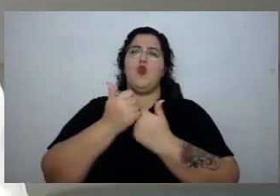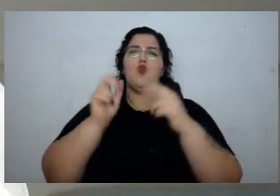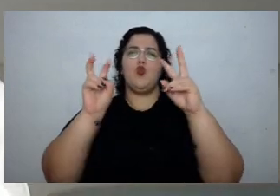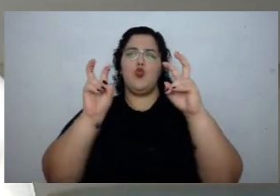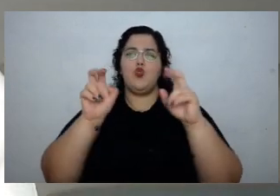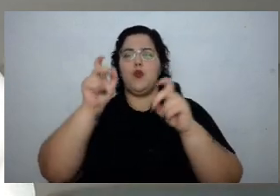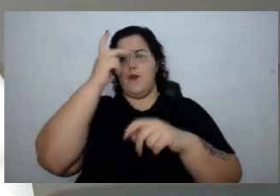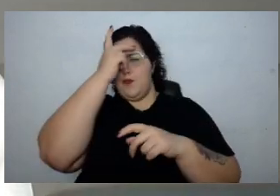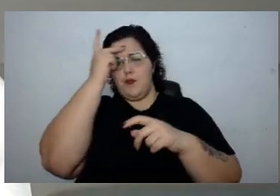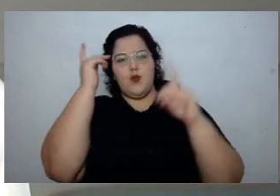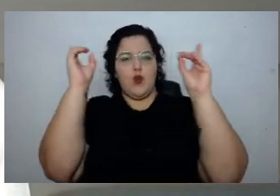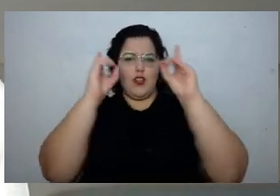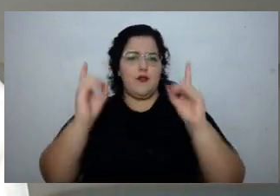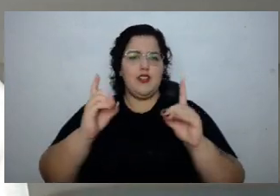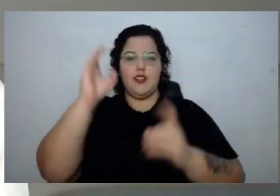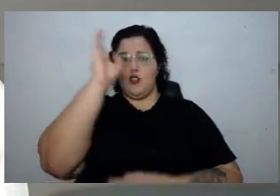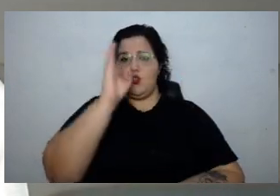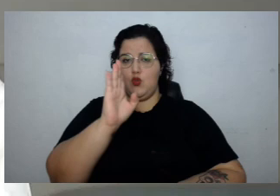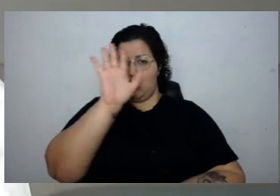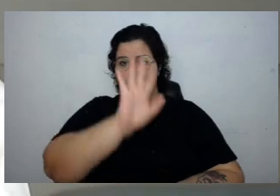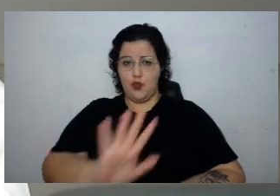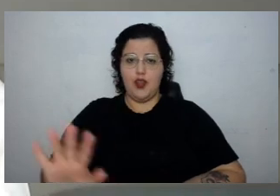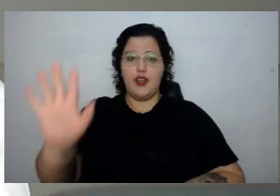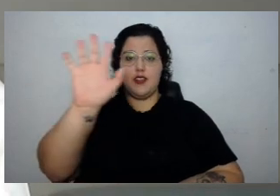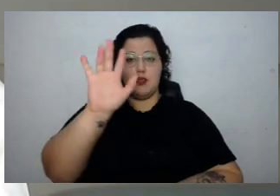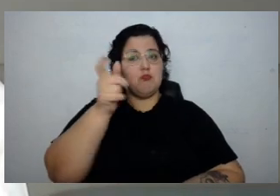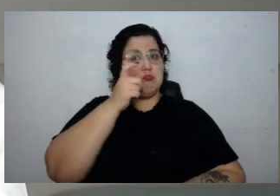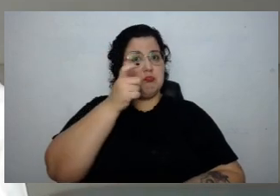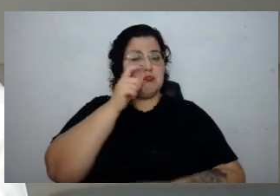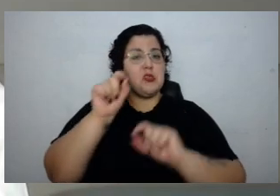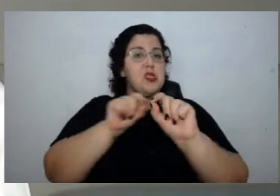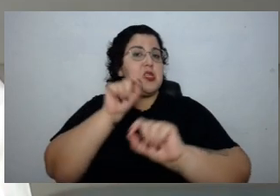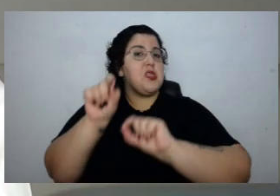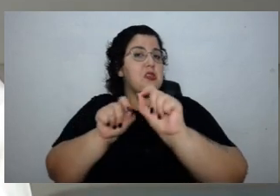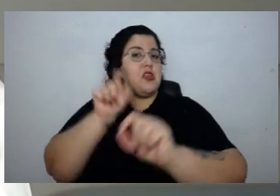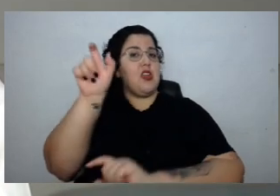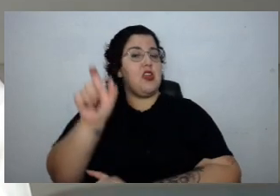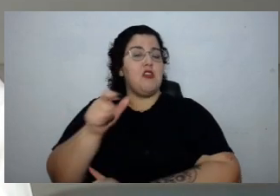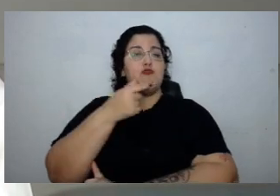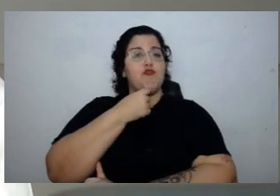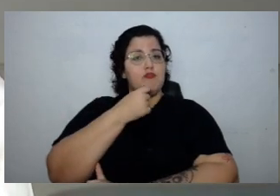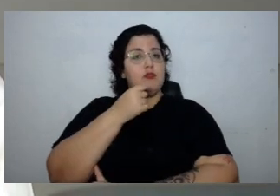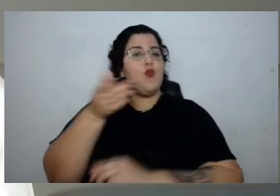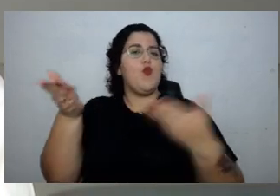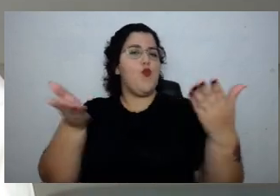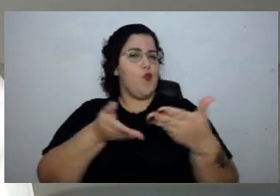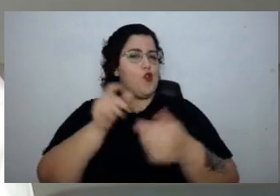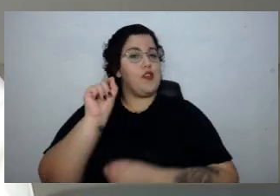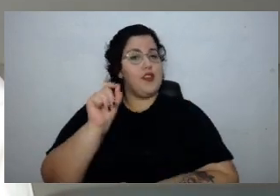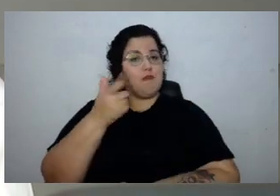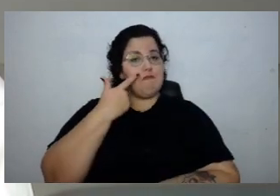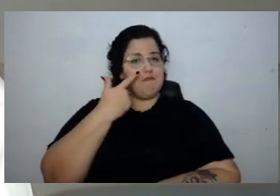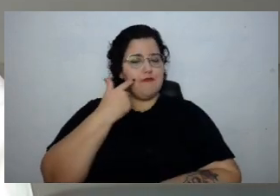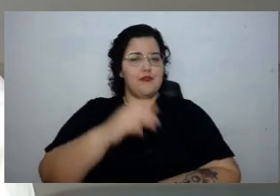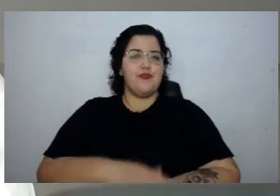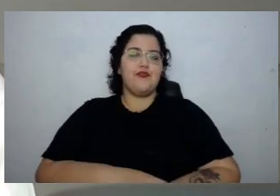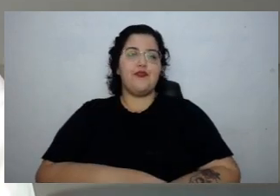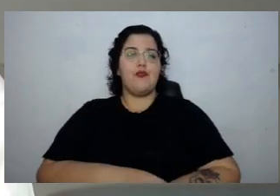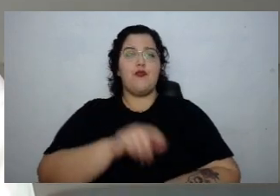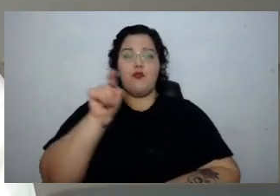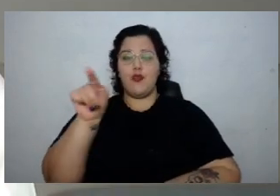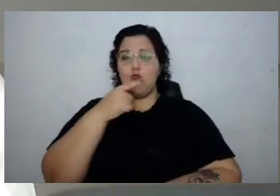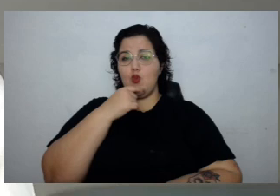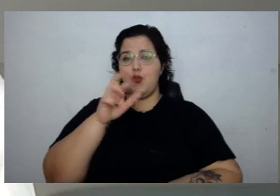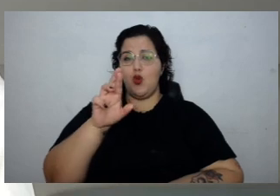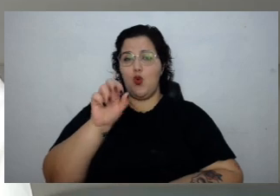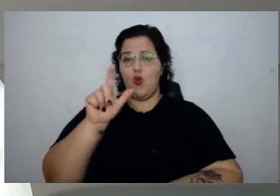que envolve a pessoa com deficiência em todo o Brasil. Você vai ficar ligado em quem será a nossa entrevistada na noite de hoje. Antes de mais nada, o Roland